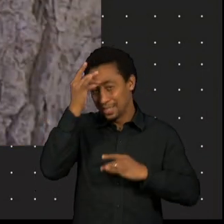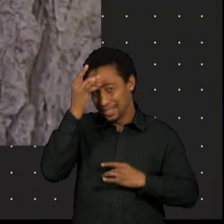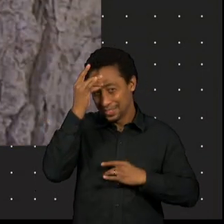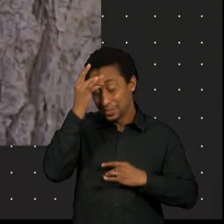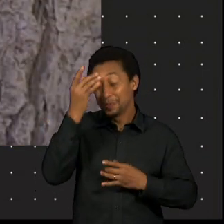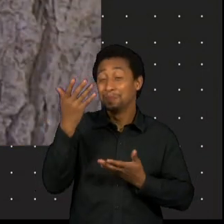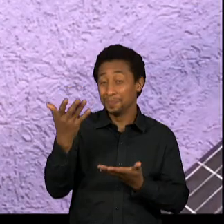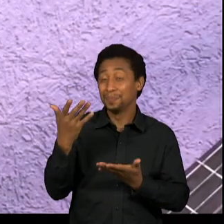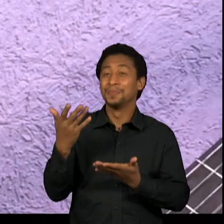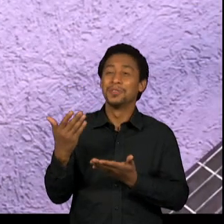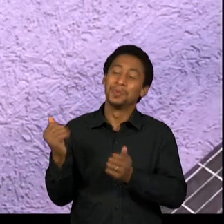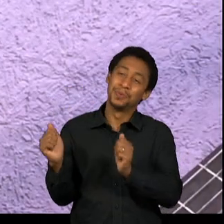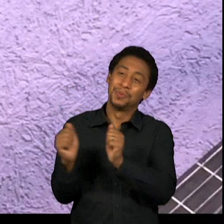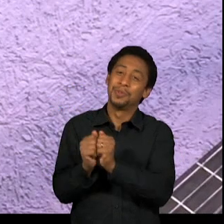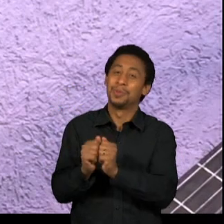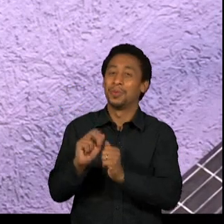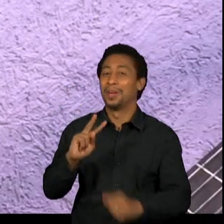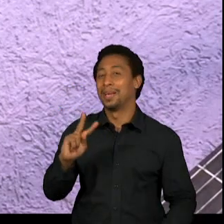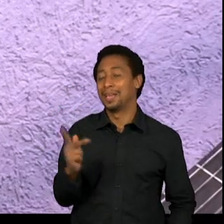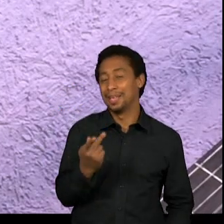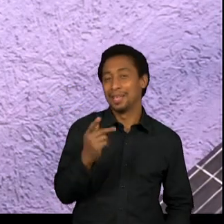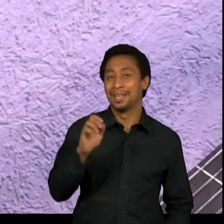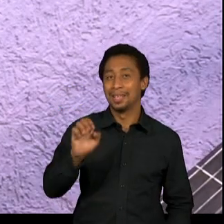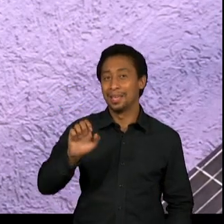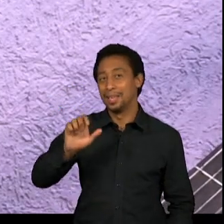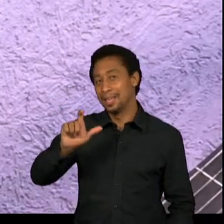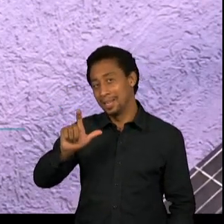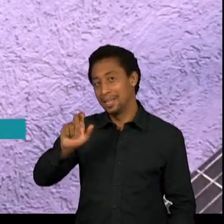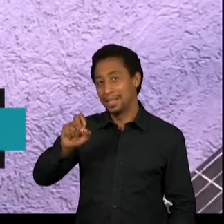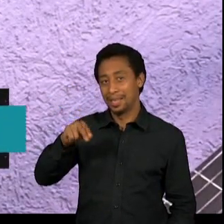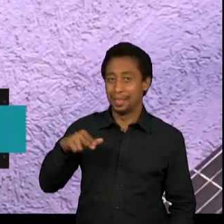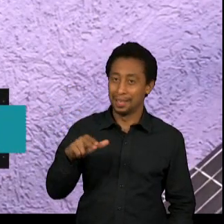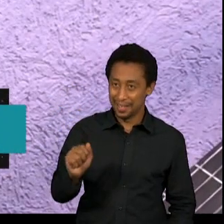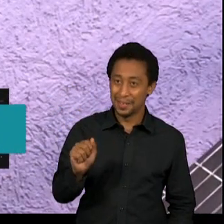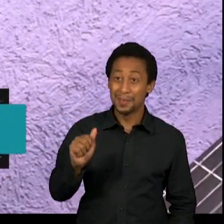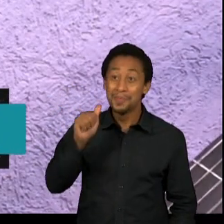Inês. Uma mulher corajosa, uma mulher